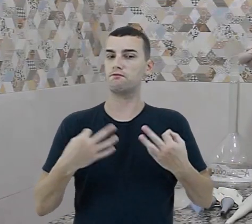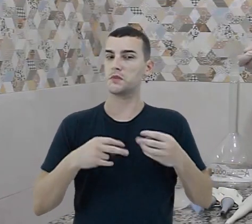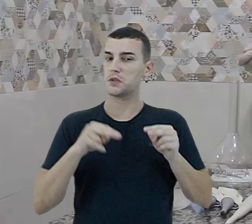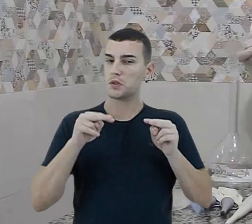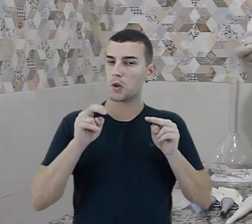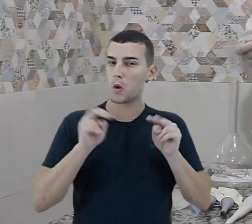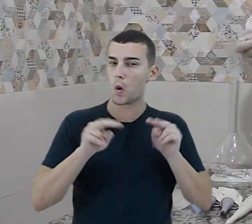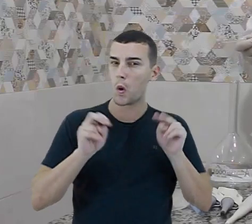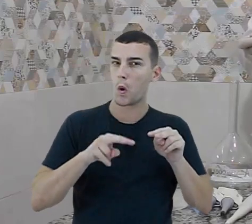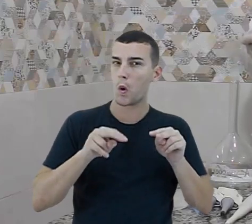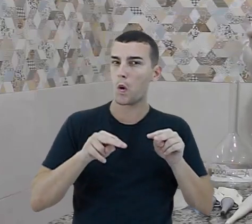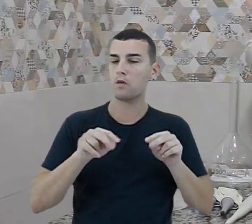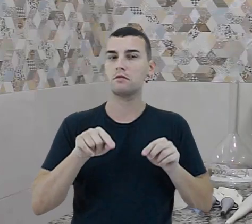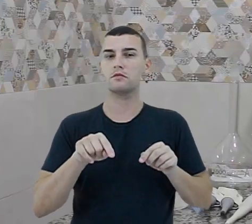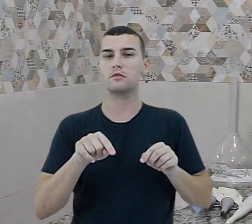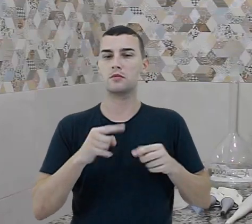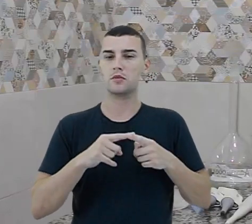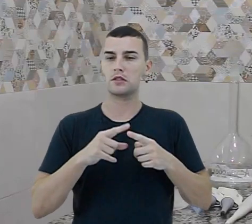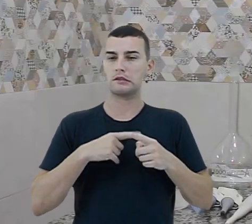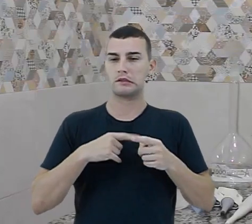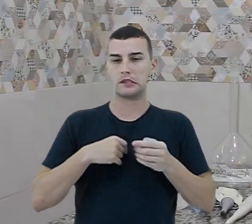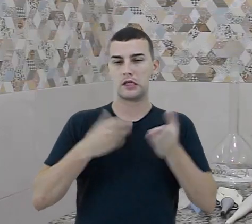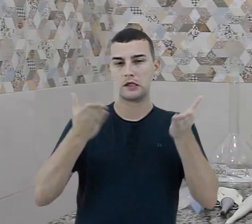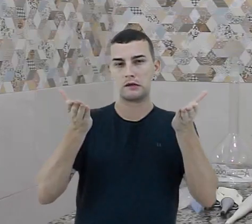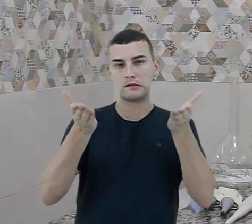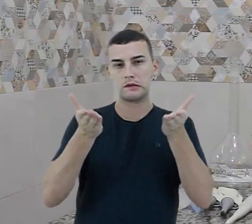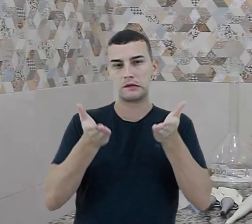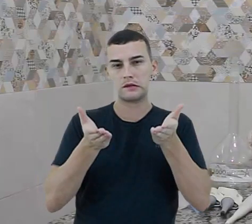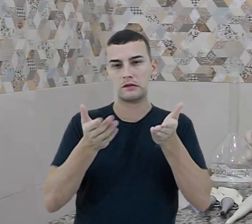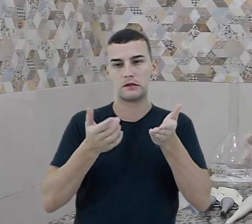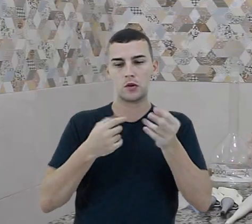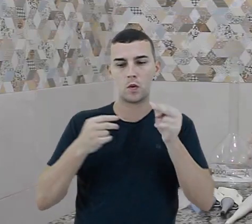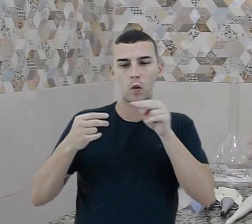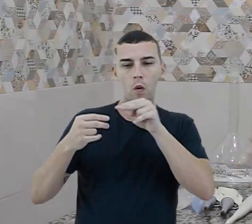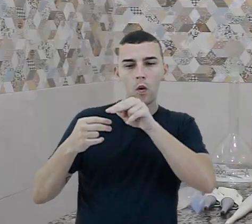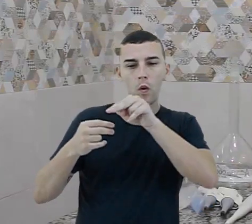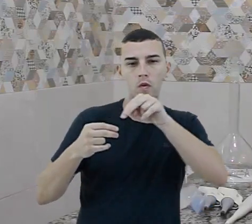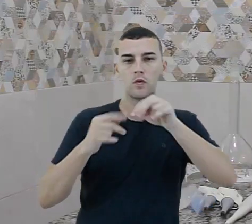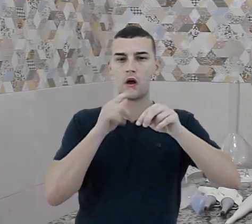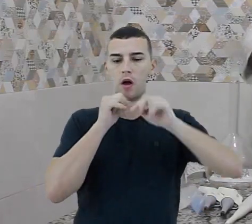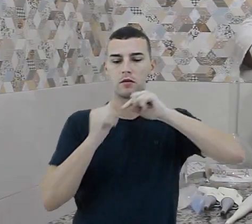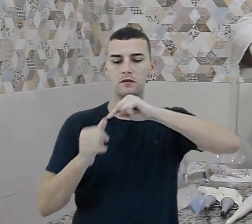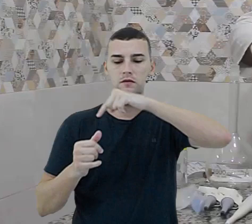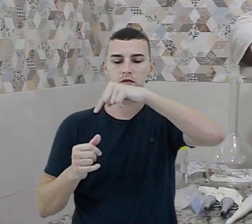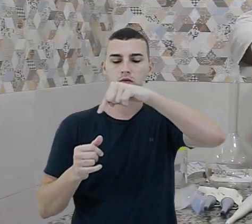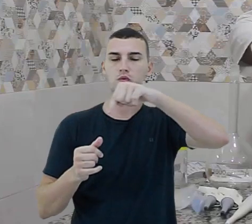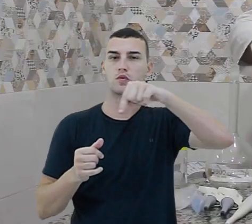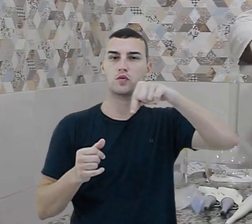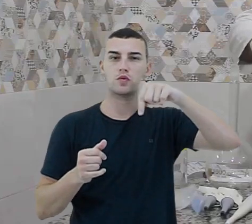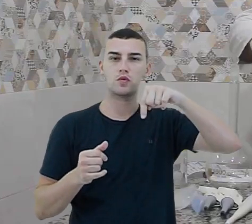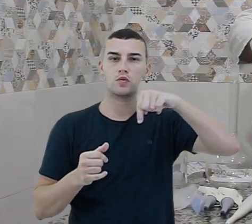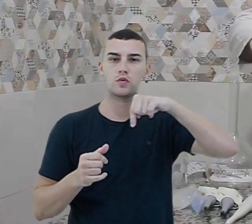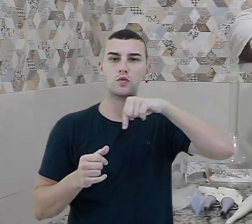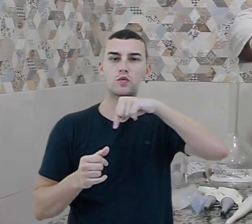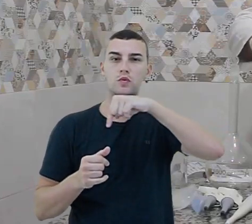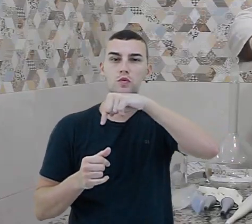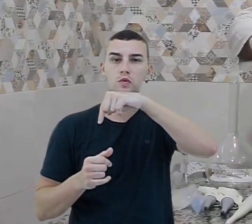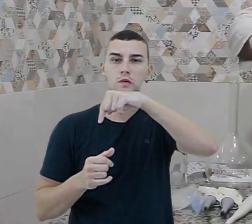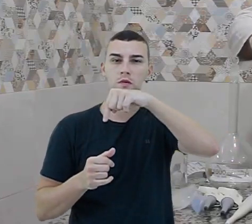estou me certificando aqui que tem um pouco aderindo ali na parede do funil. Eu venho aqui e vou